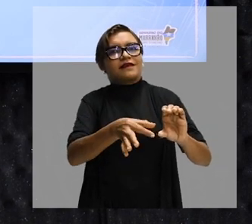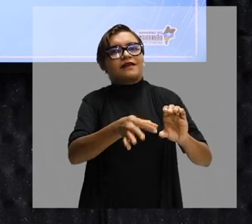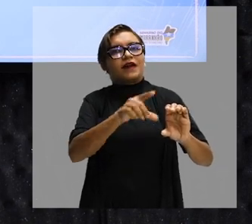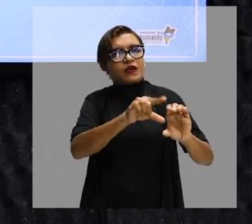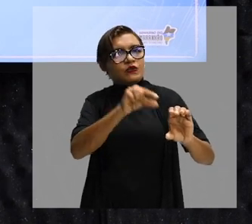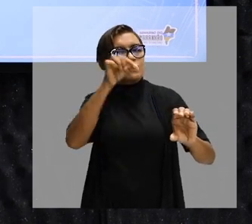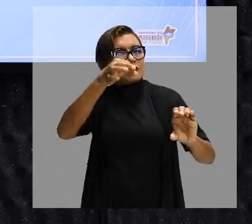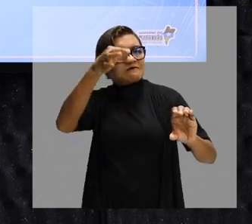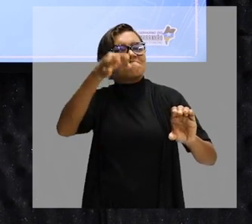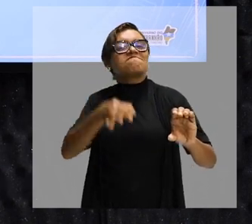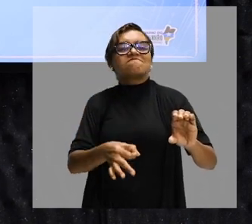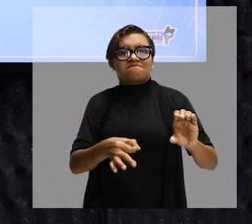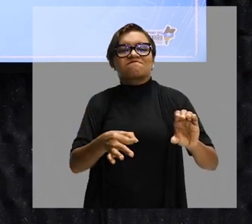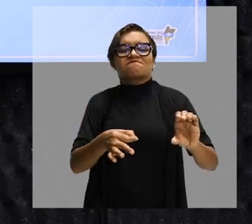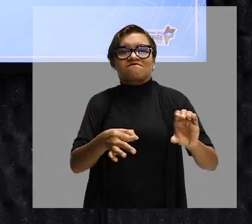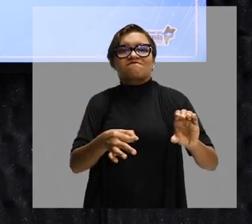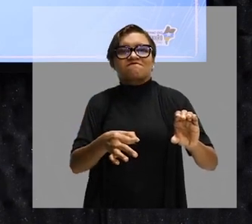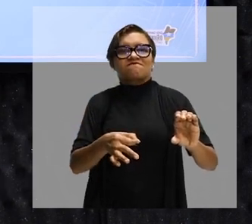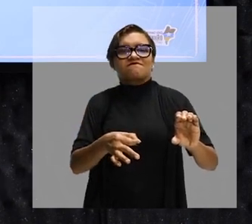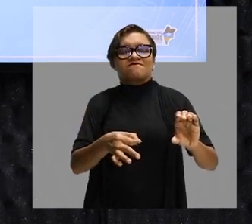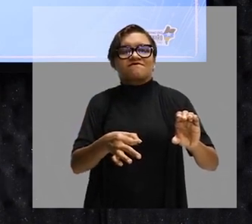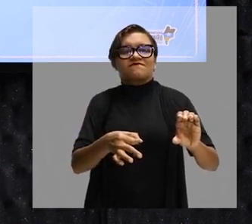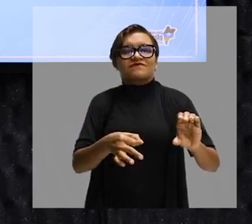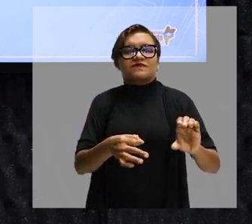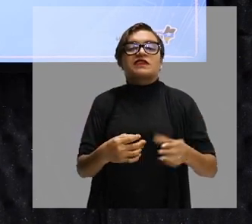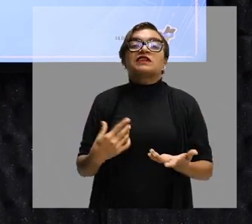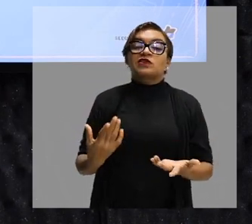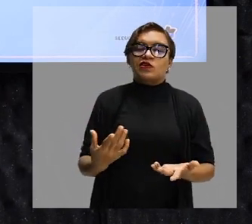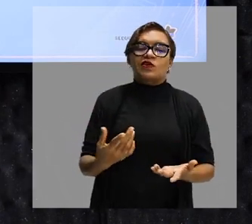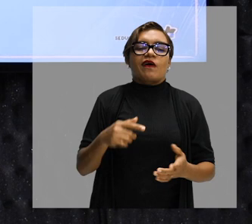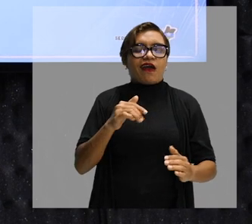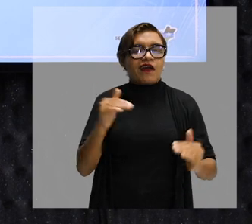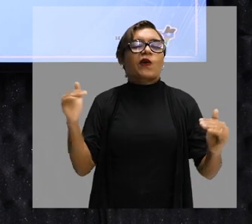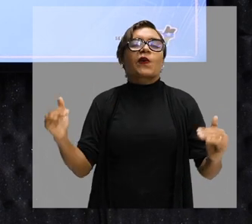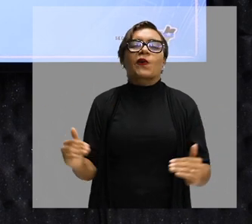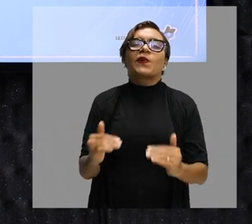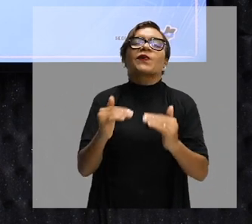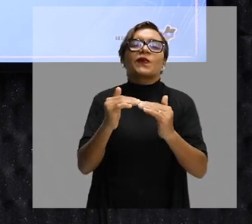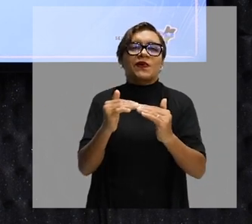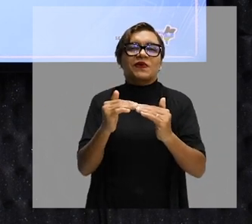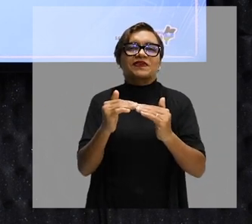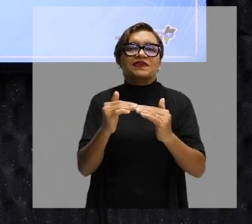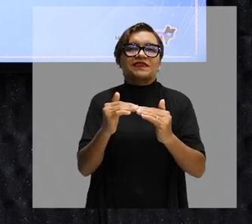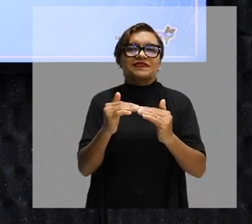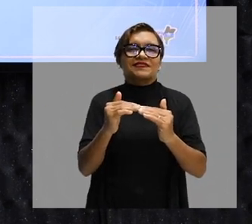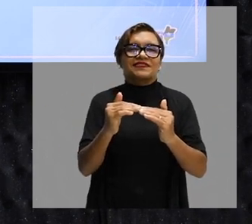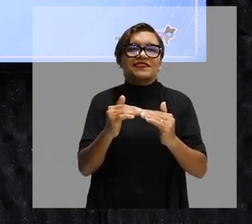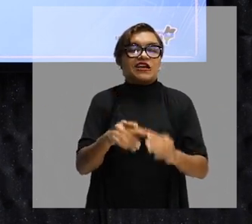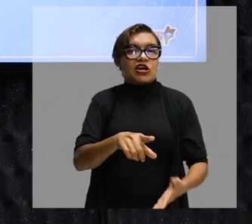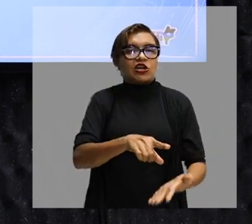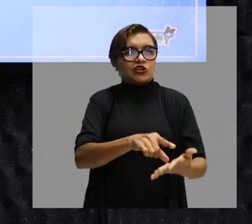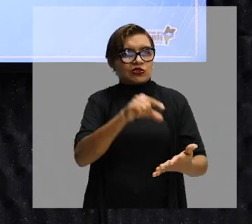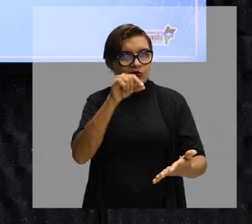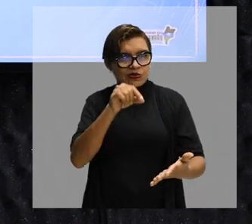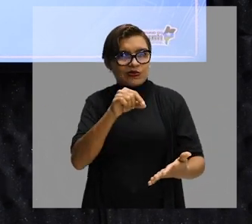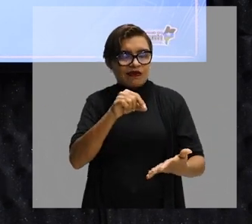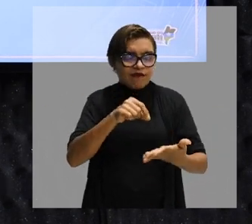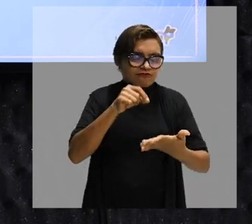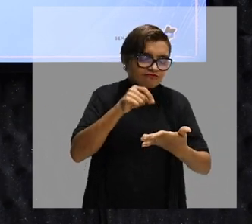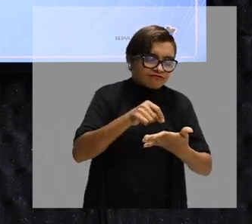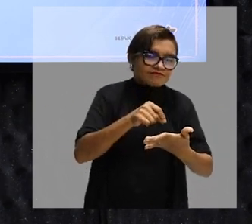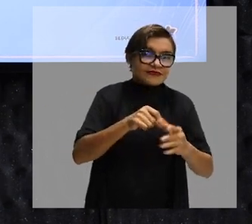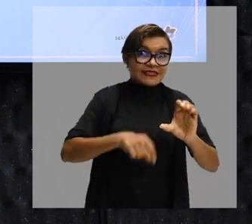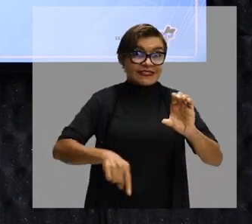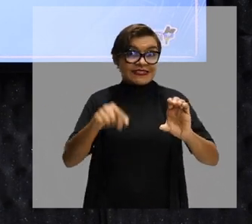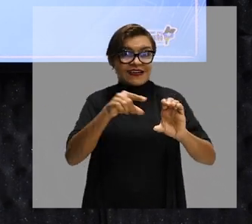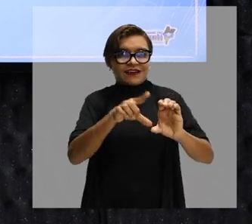nossa alternativa, é a nossa proposição, é a nossa condição de resposta. Marque aí no seu caderno a